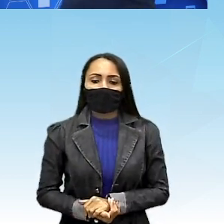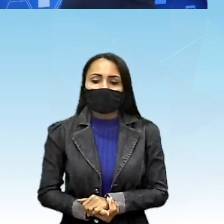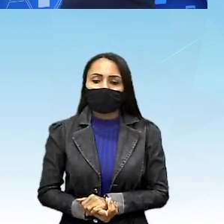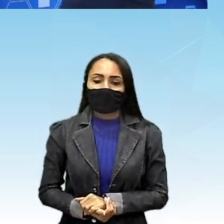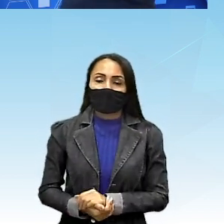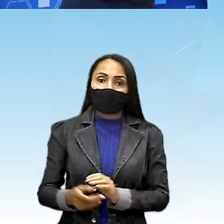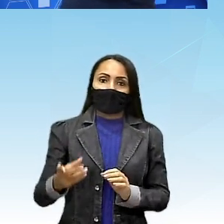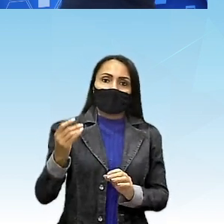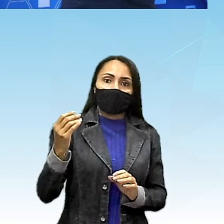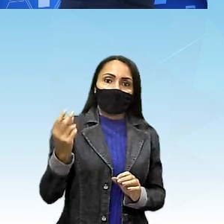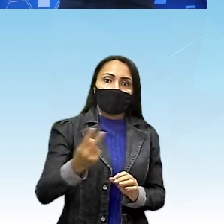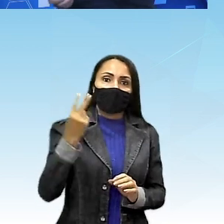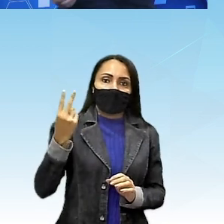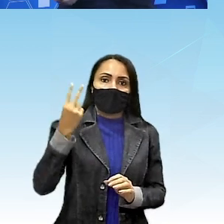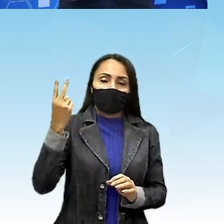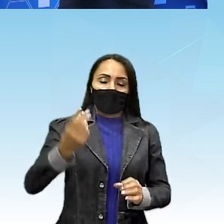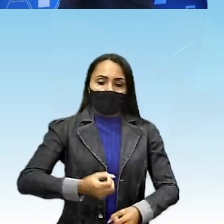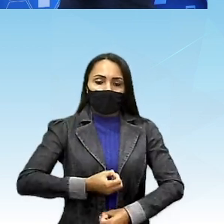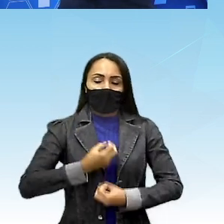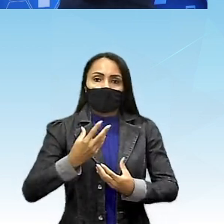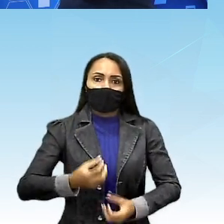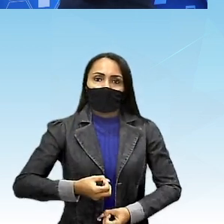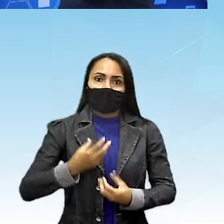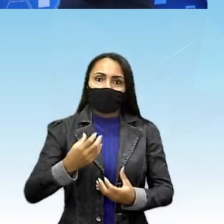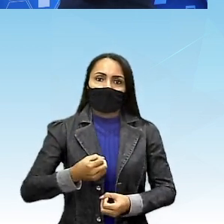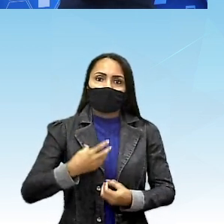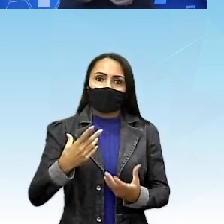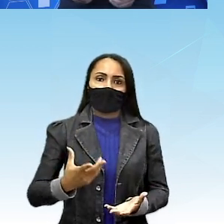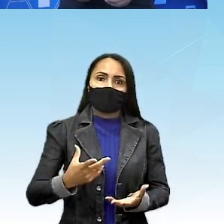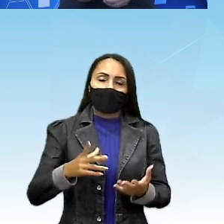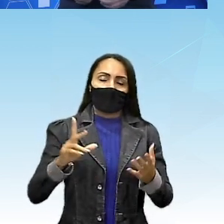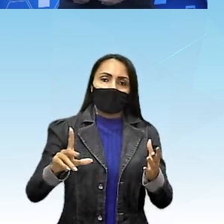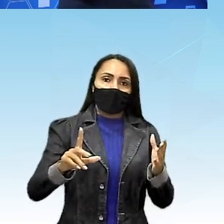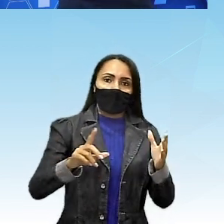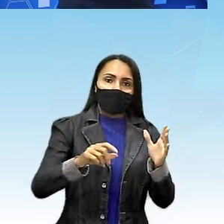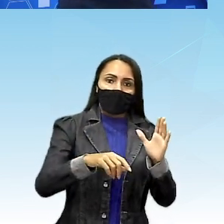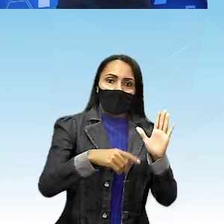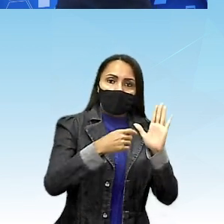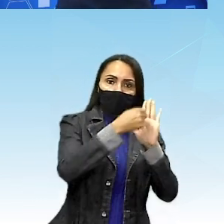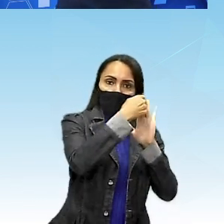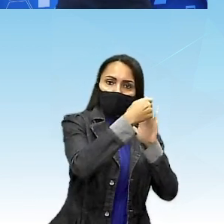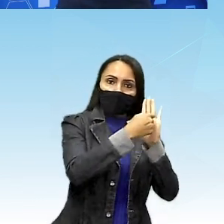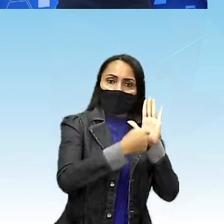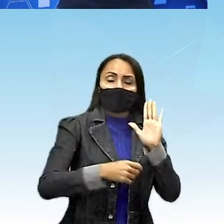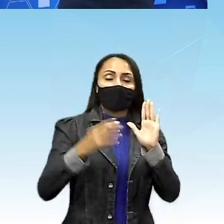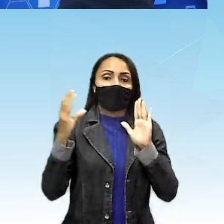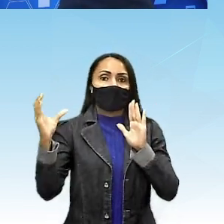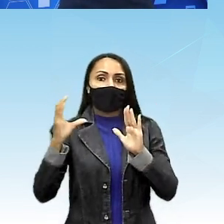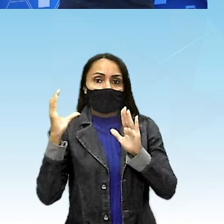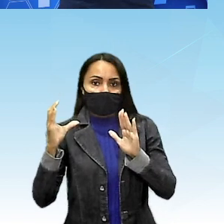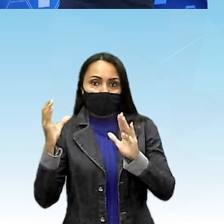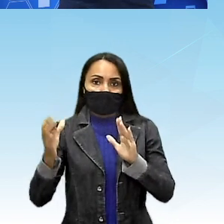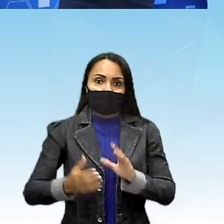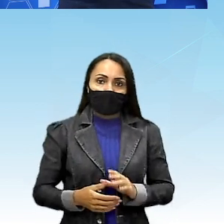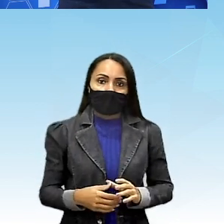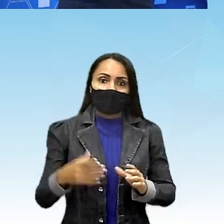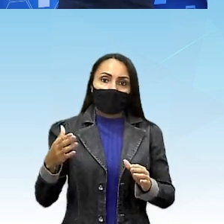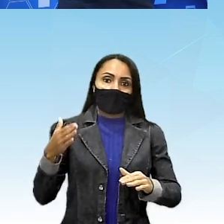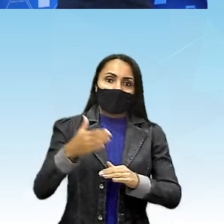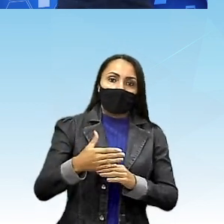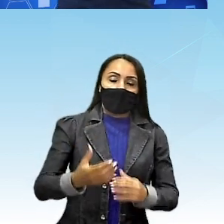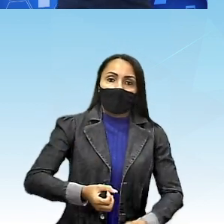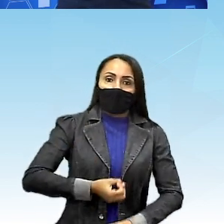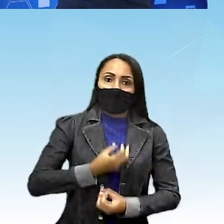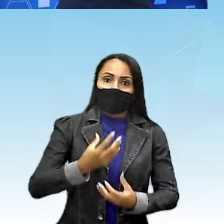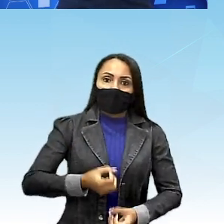o valor que seja expresso para a notação científica, ou seja, o valor que esteja nela expresso